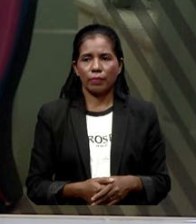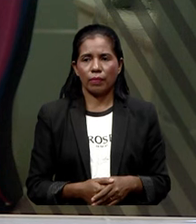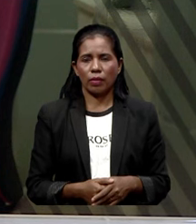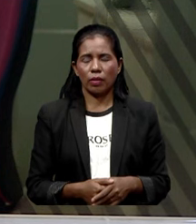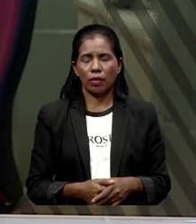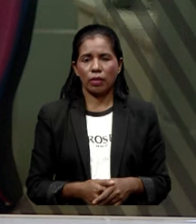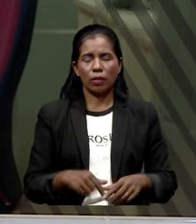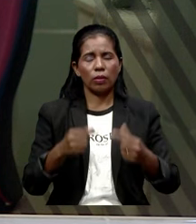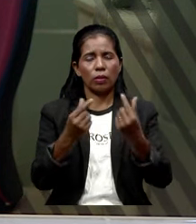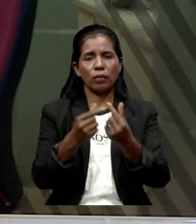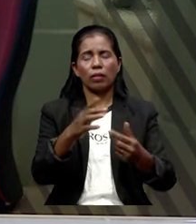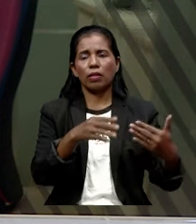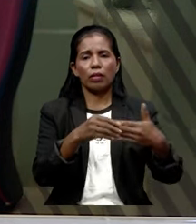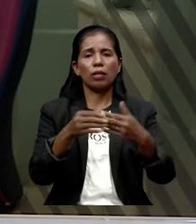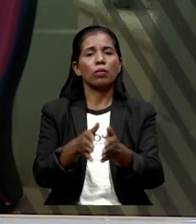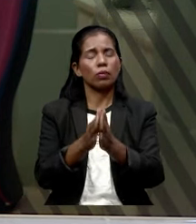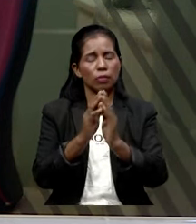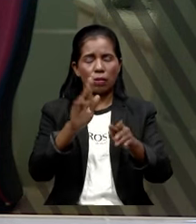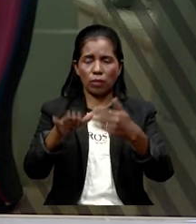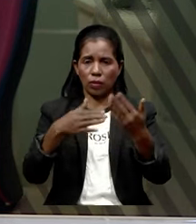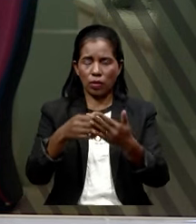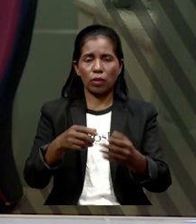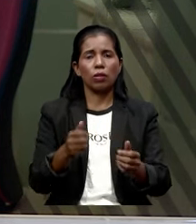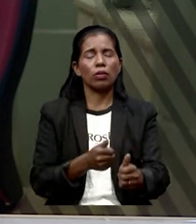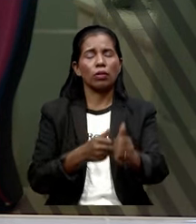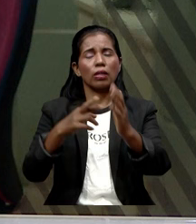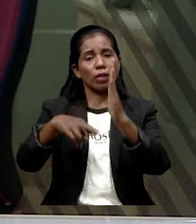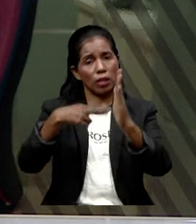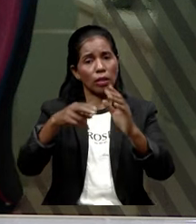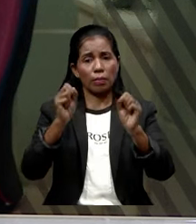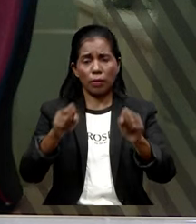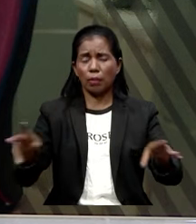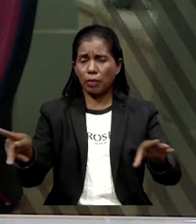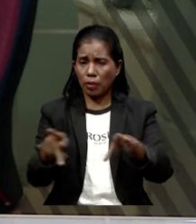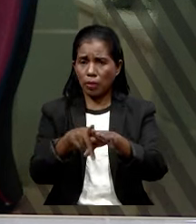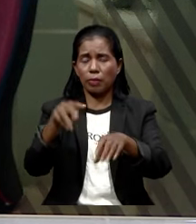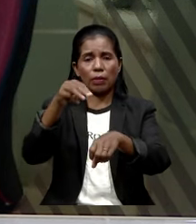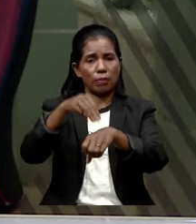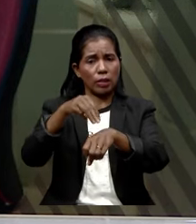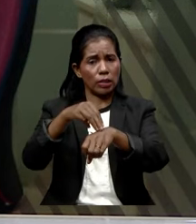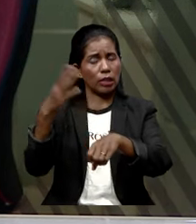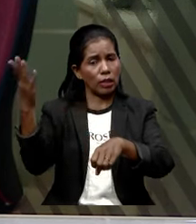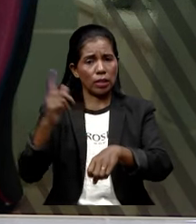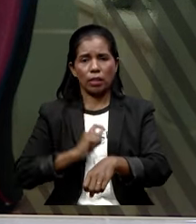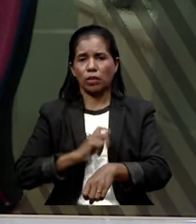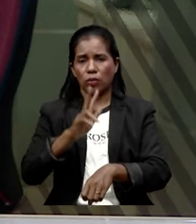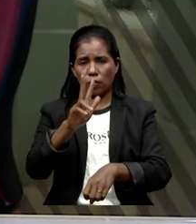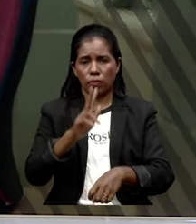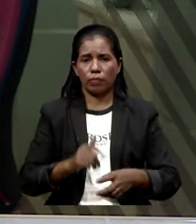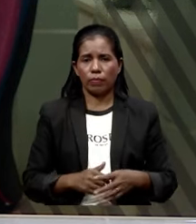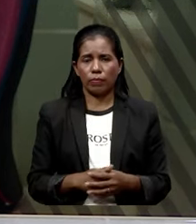Equipa Comissão Organizadora Russo Peregrino Sira ato cumpri regras sobre bele participa missa iha tacitolo.